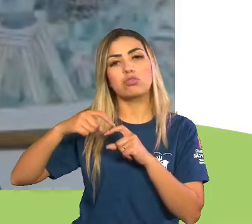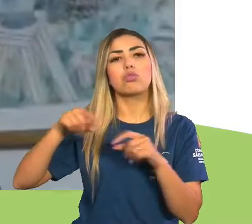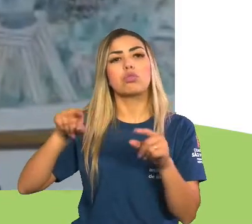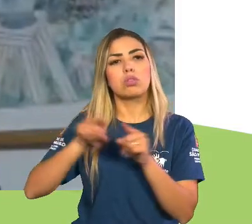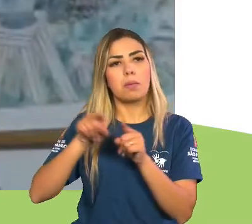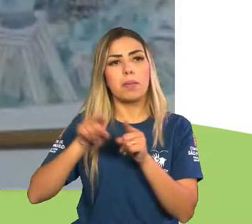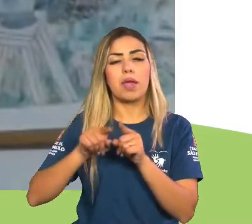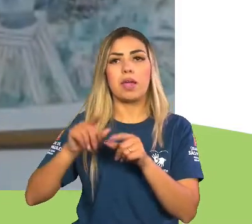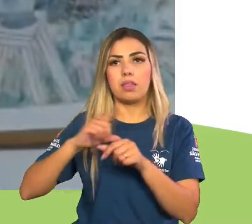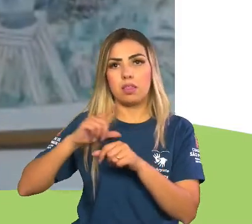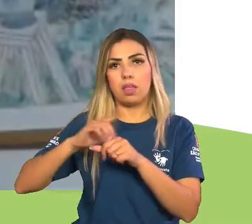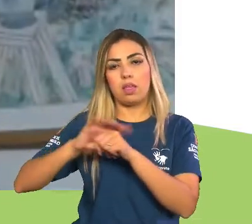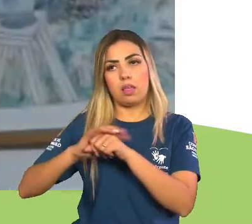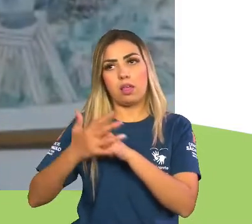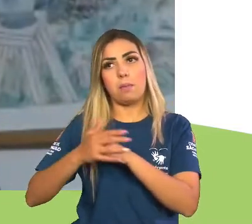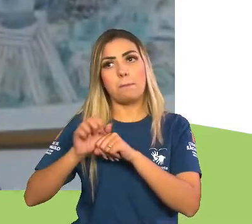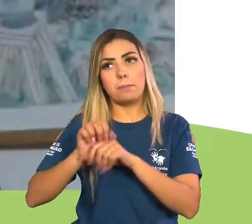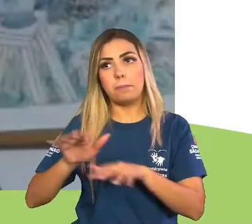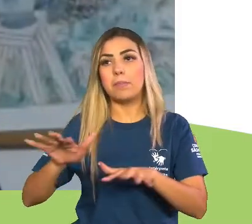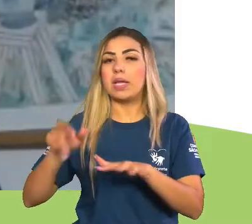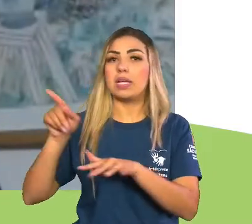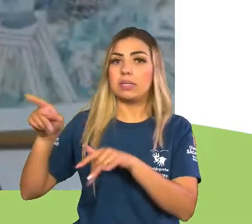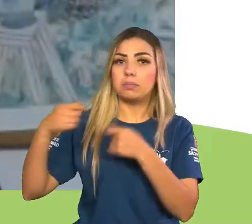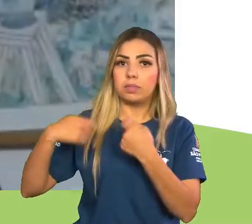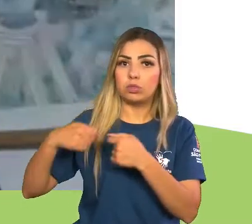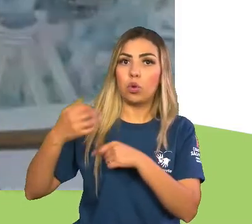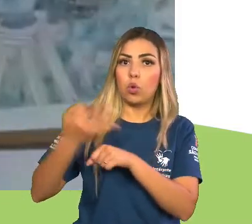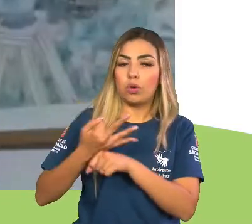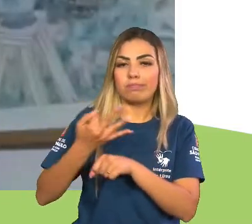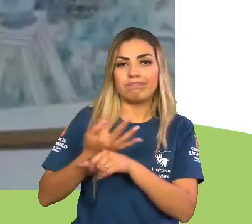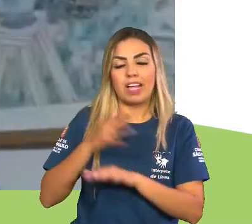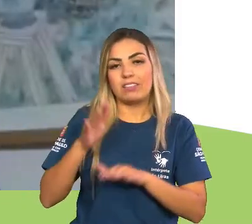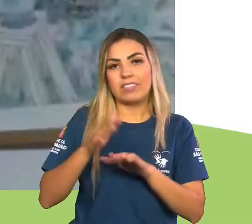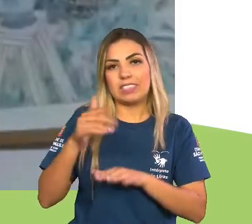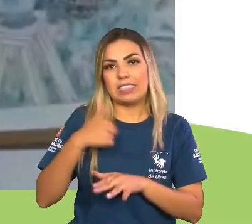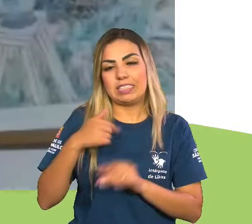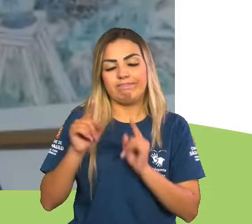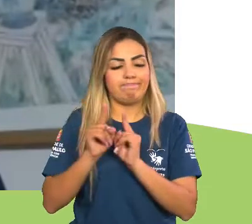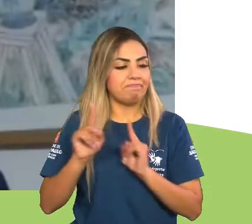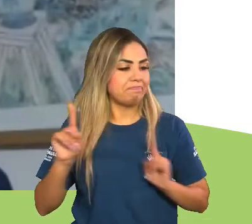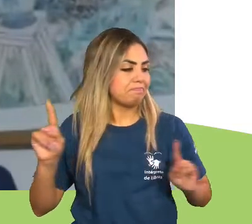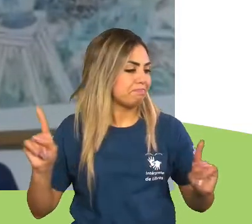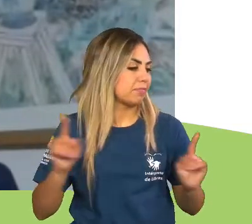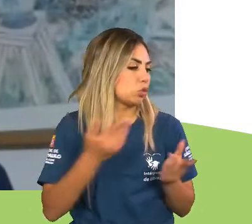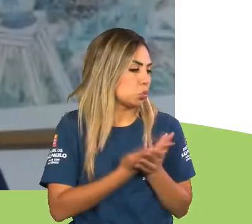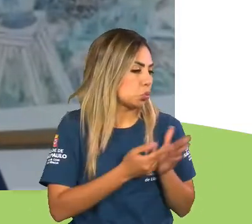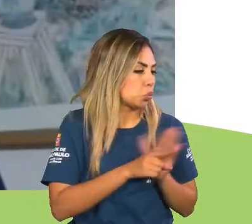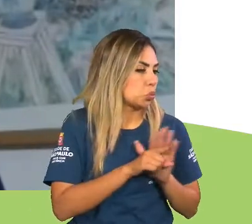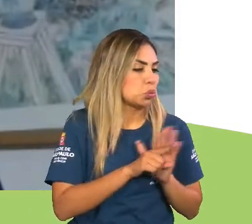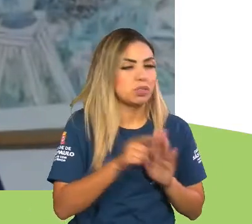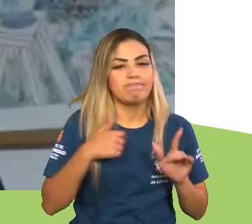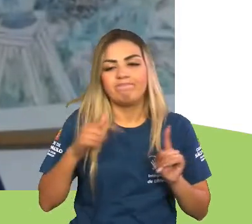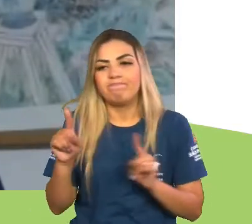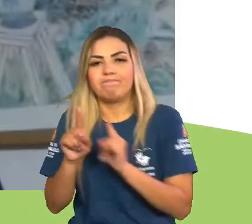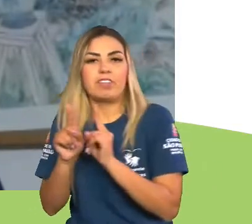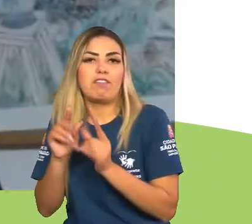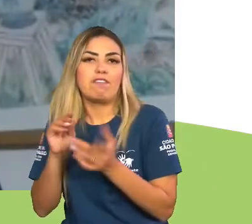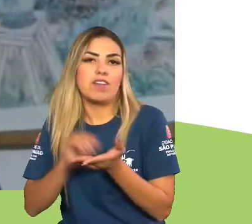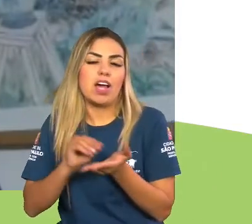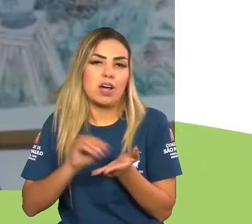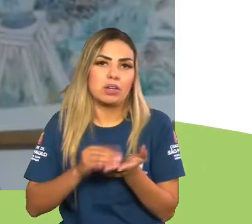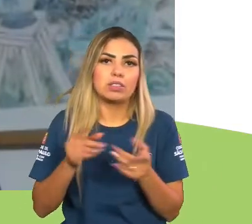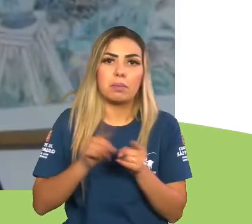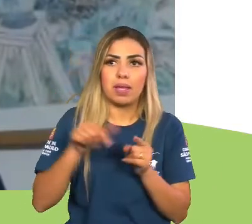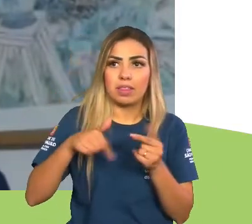a pandemia, ele teve que aguentar muitas das minhas ausências. O excesso de trabalho foi pesado